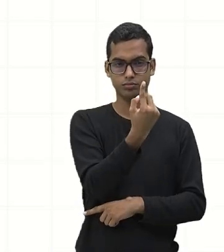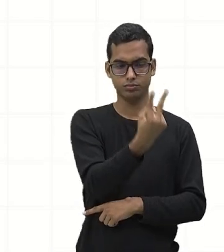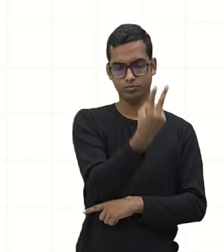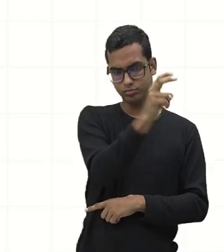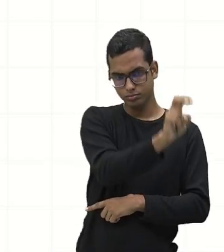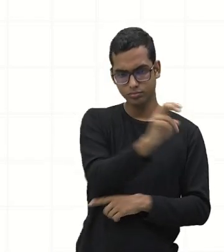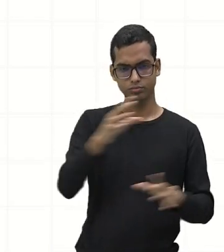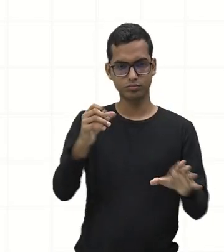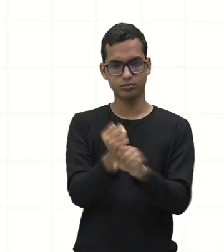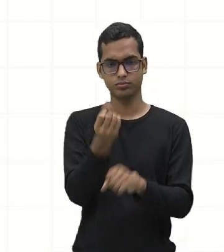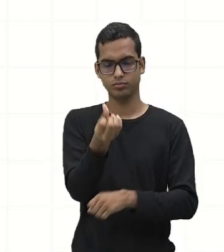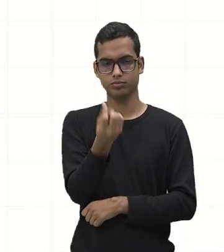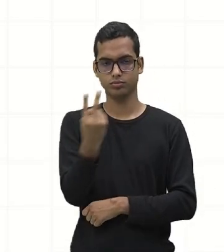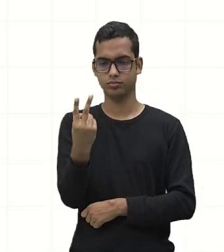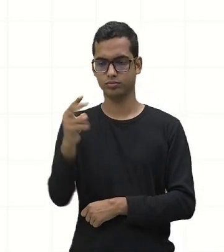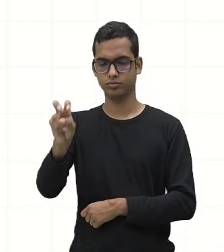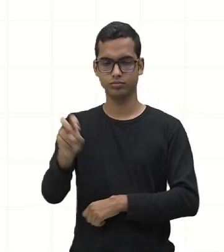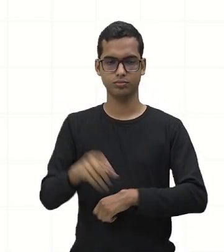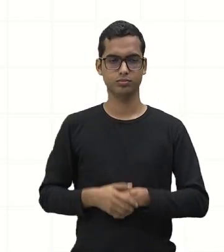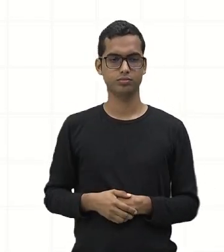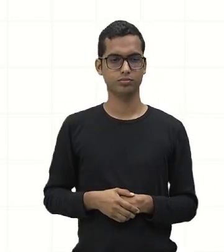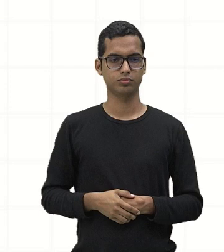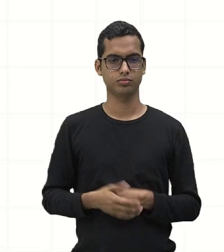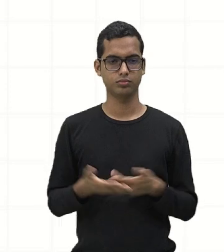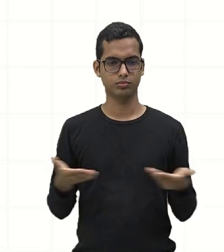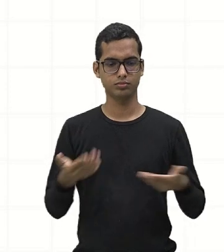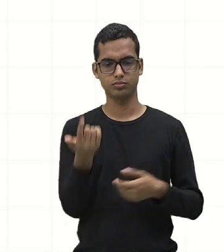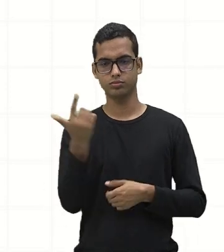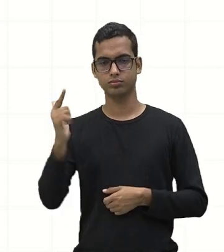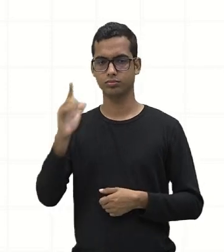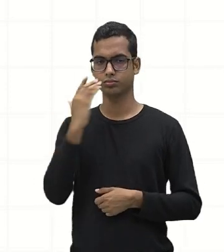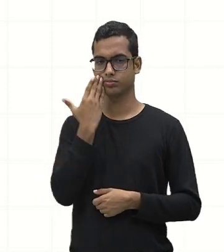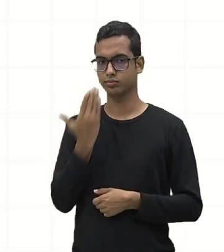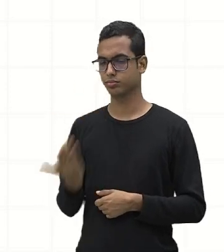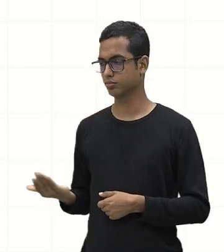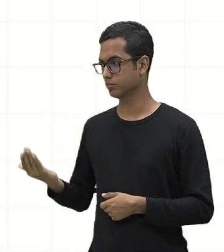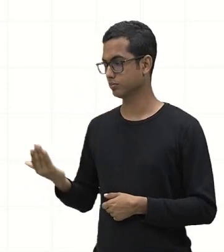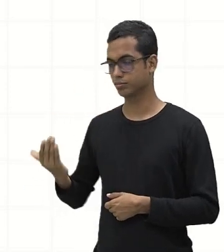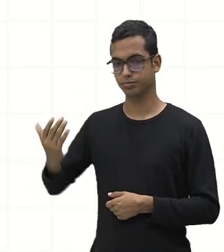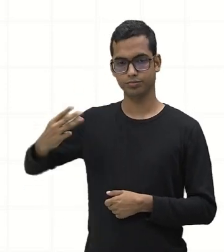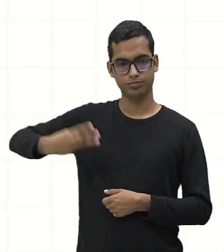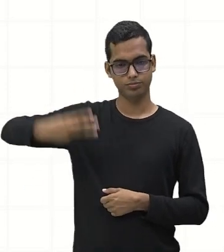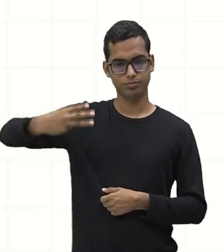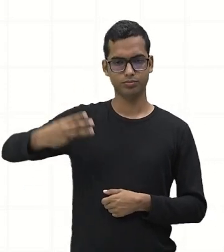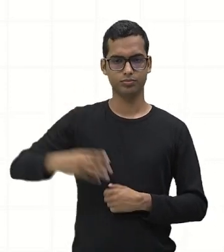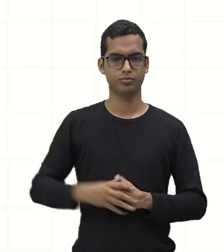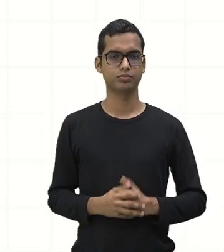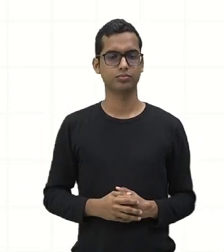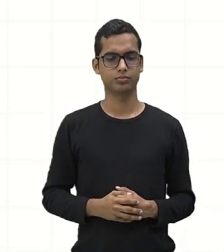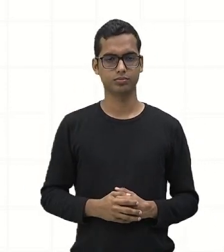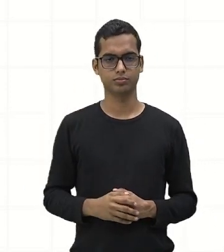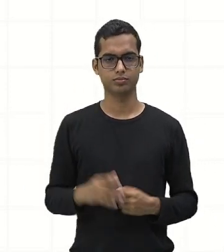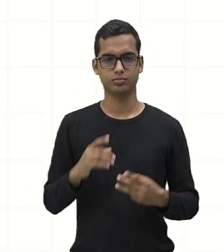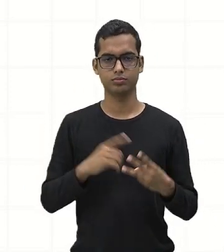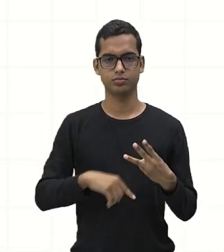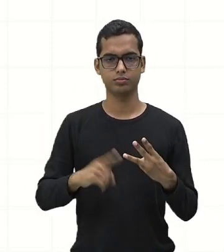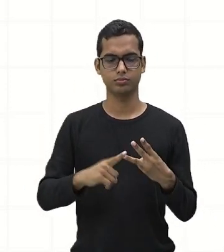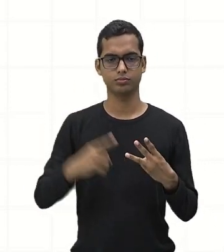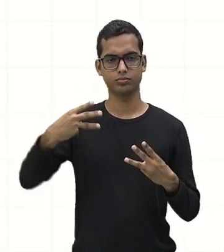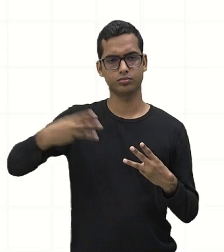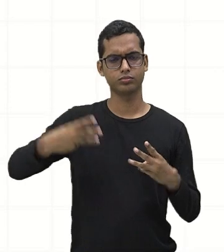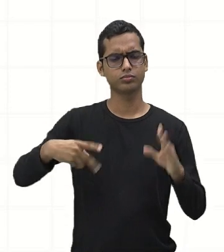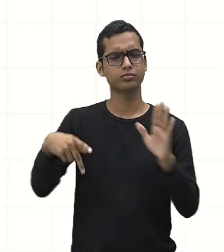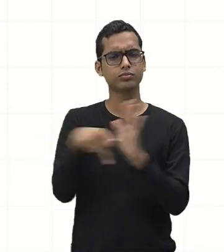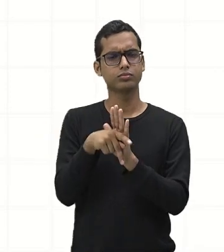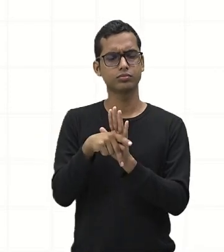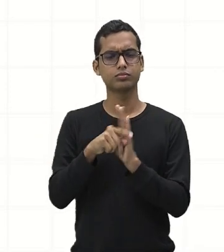Terceira propriedade. Nós temos aqui potência de potência. Quando a